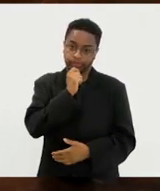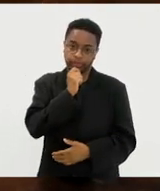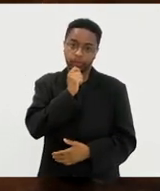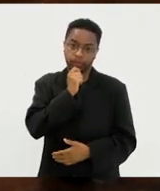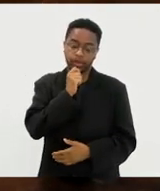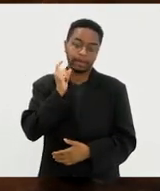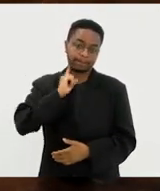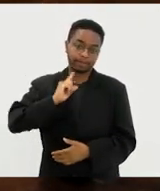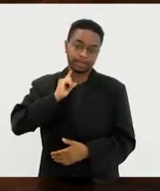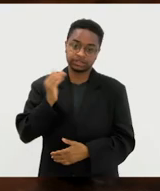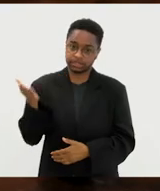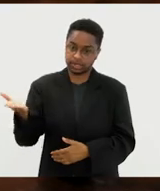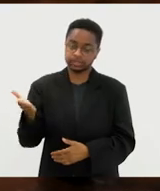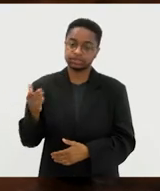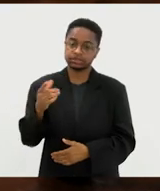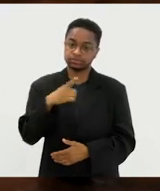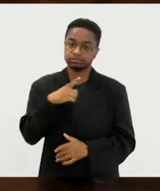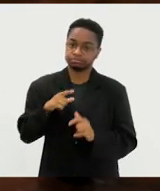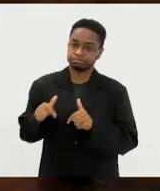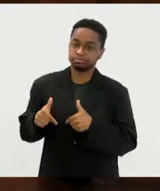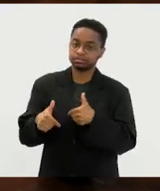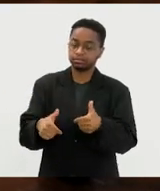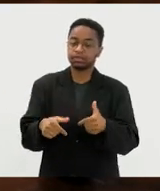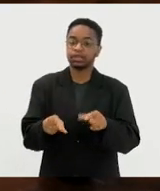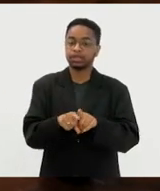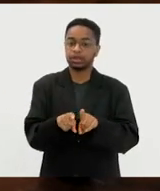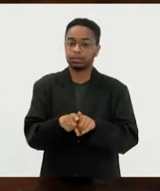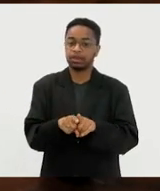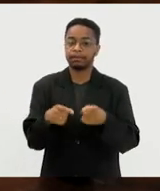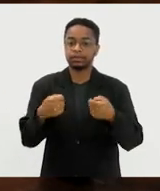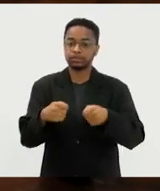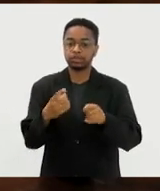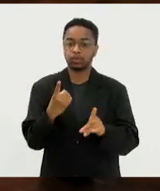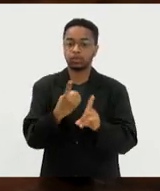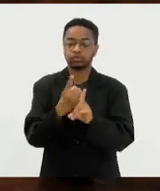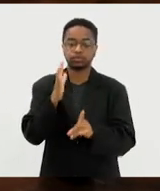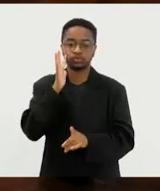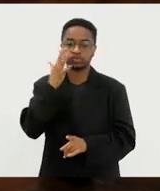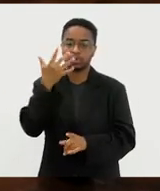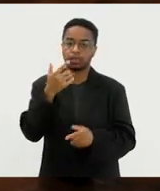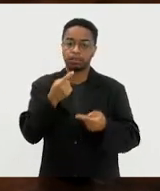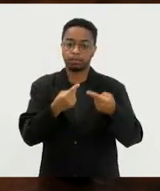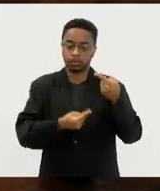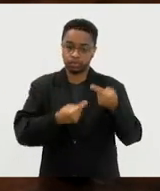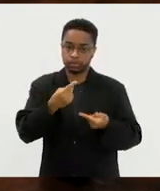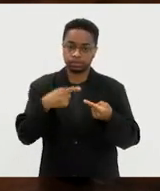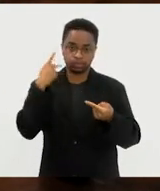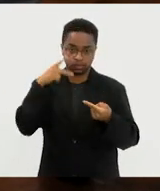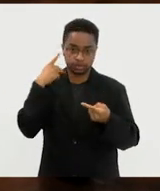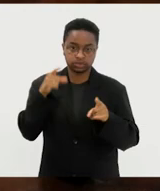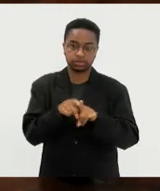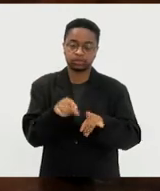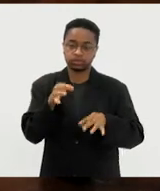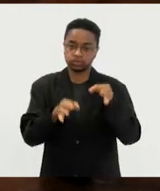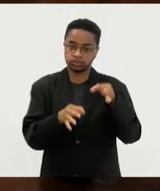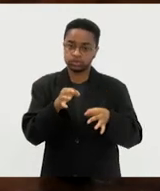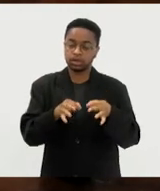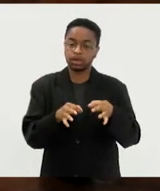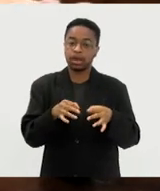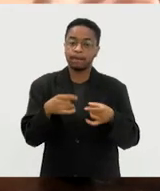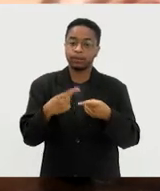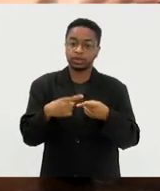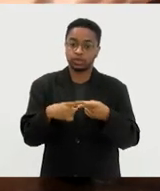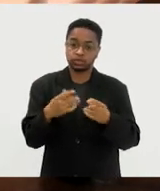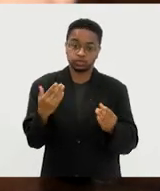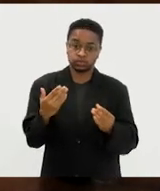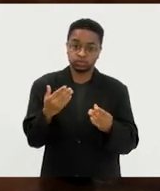liminar. Tem que buscar a solução política e buscar a solução jurídica. O Supremo existe e é para isso